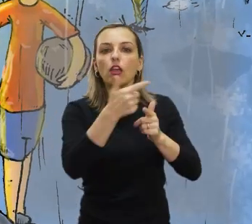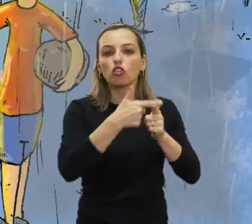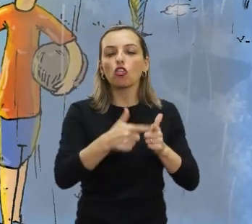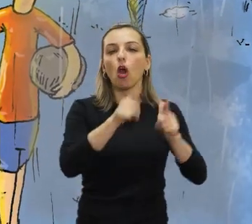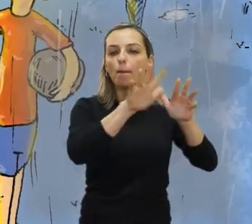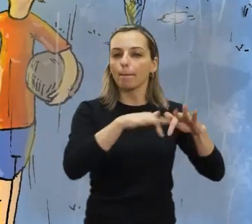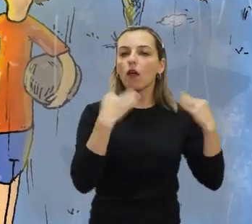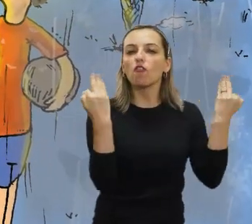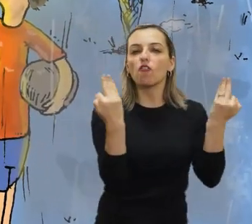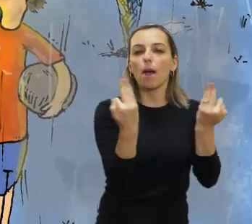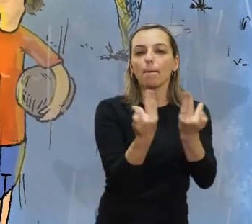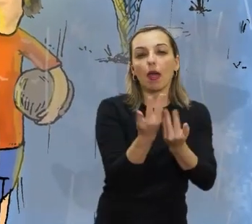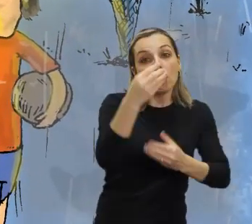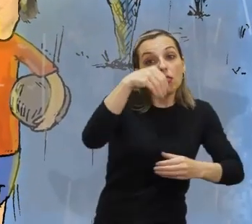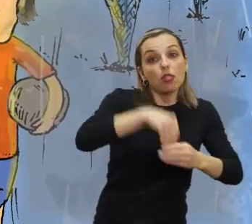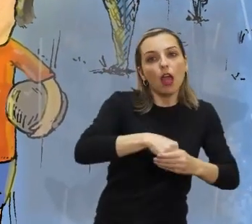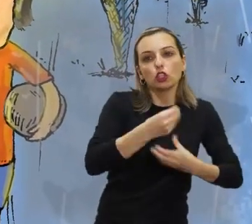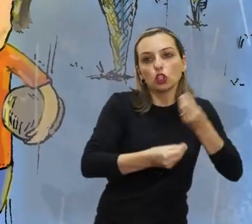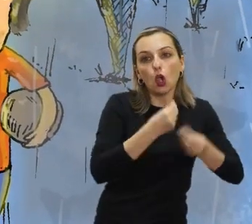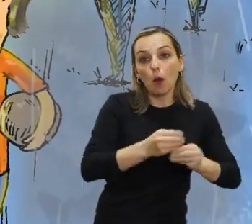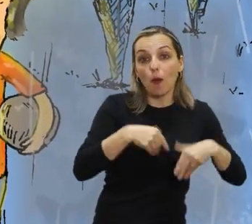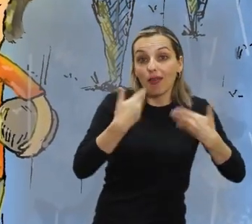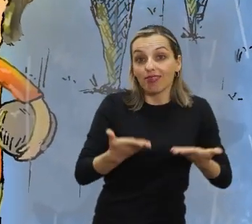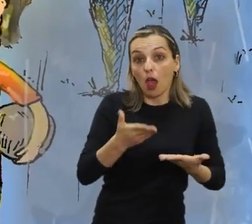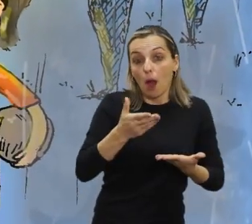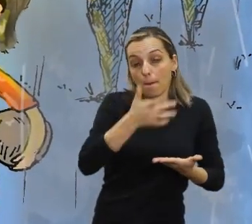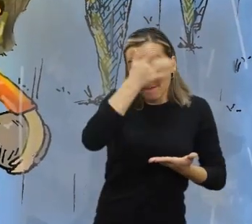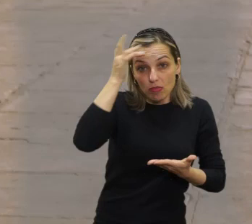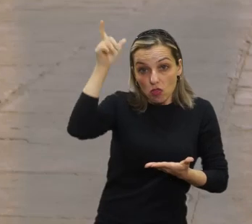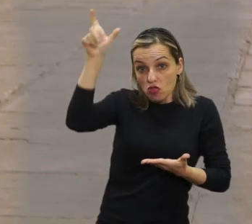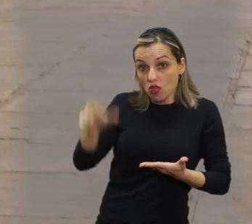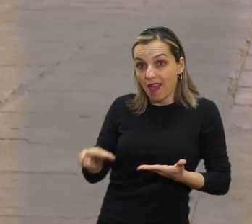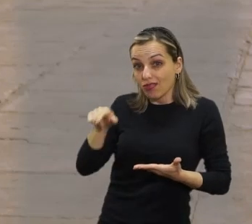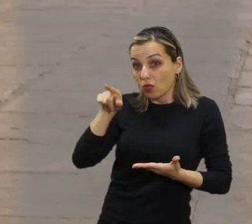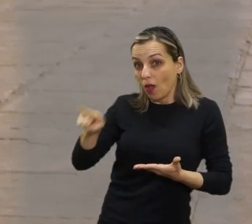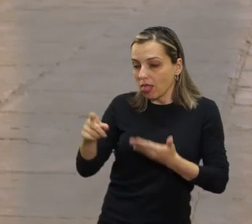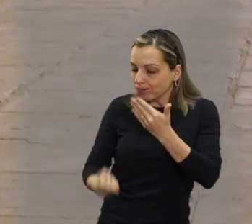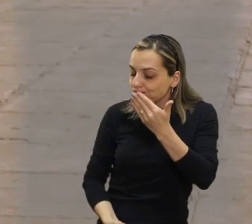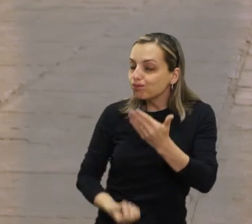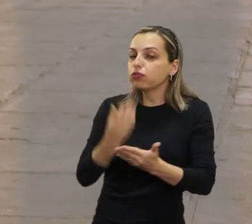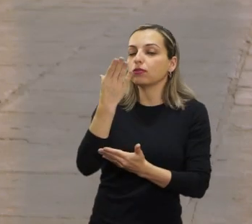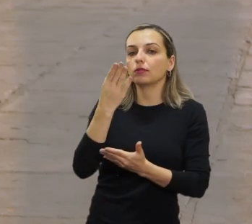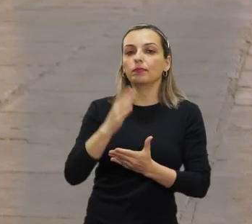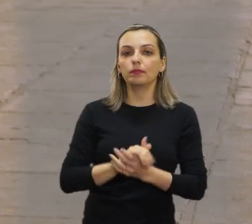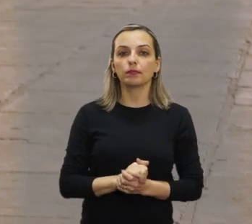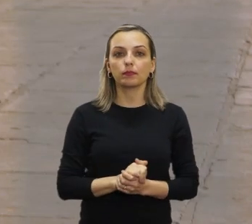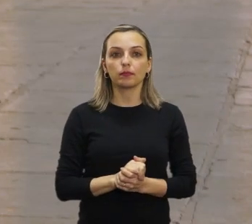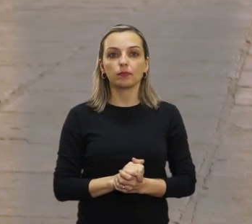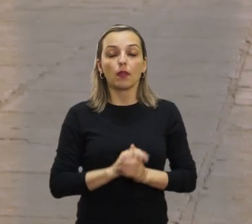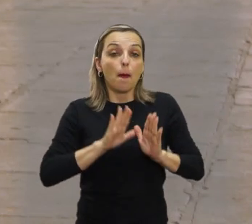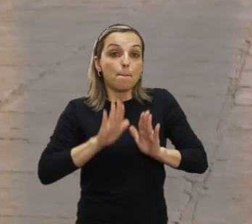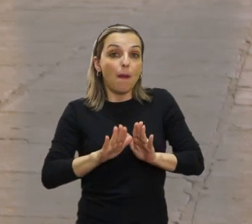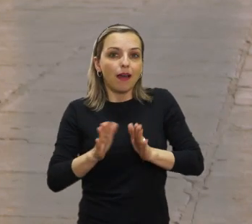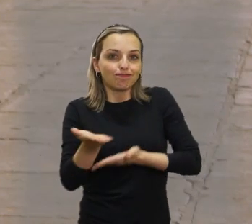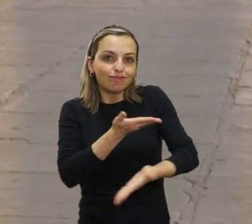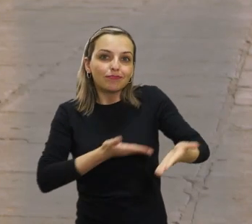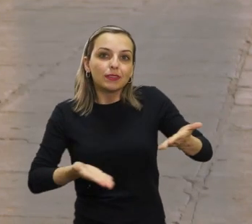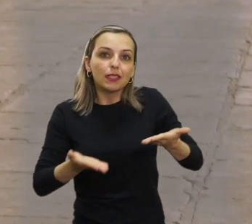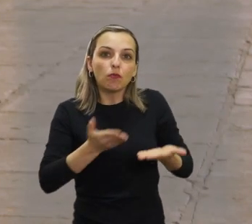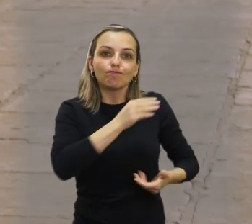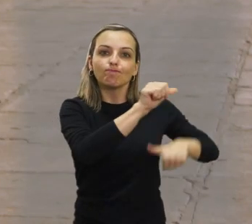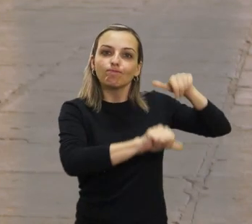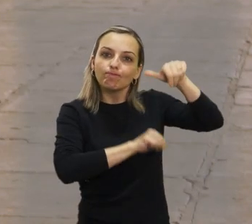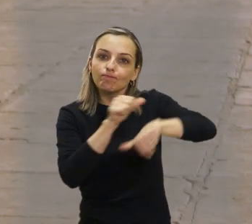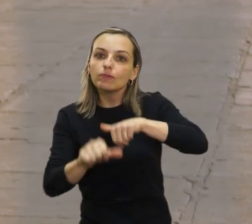como personagem, assim, claro que inspirado em coisas, de fatos reais, assim, mas essa interação começou a tomar outras formas.